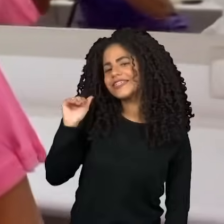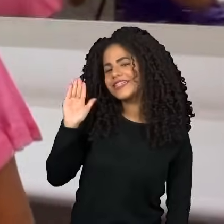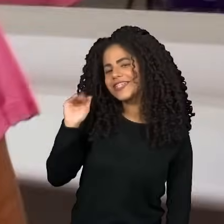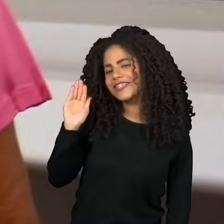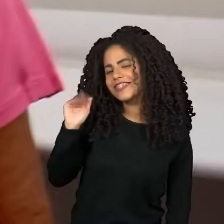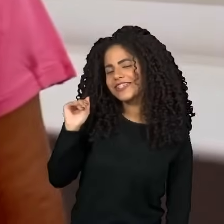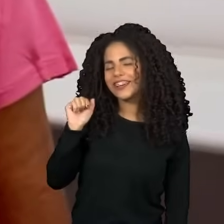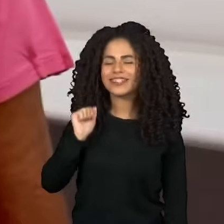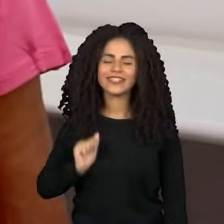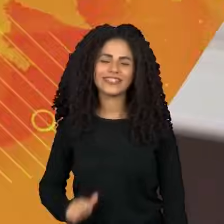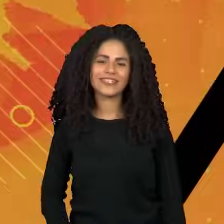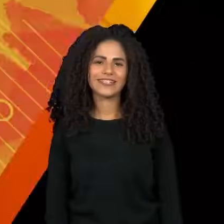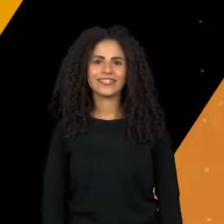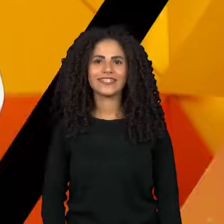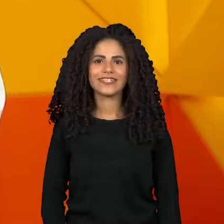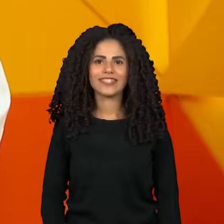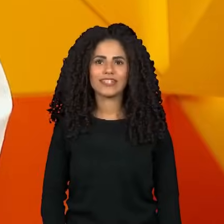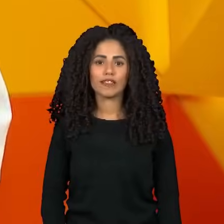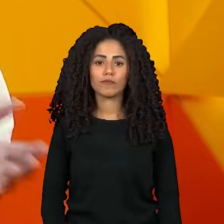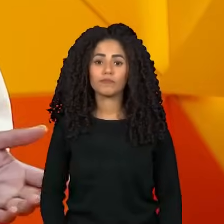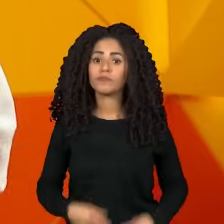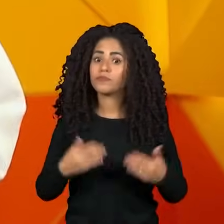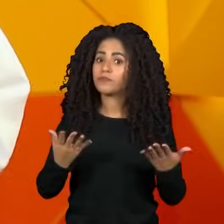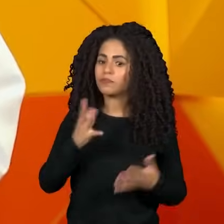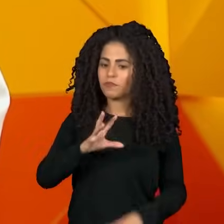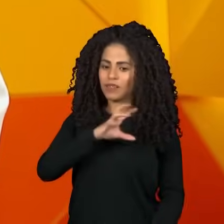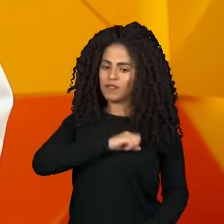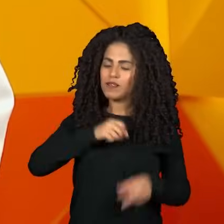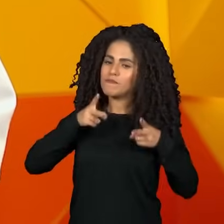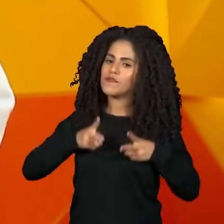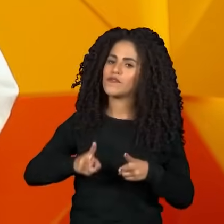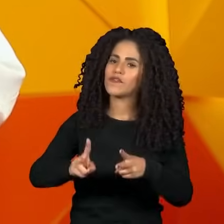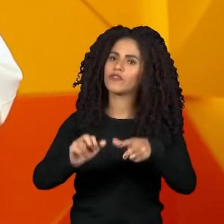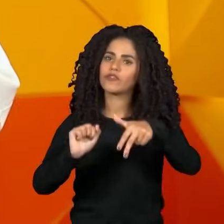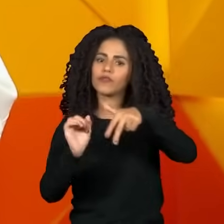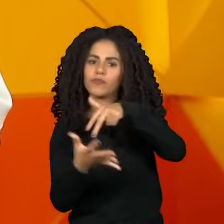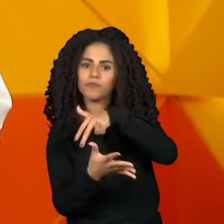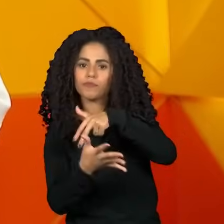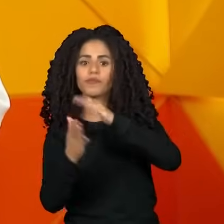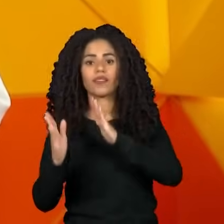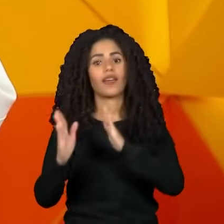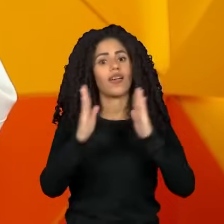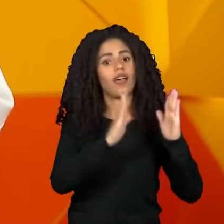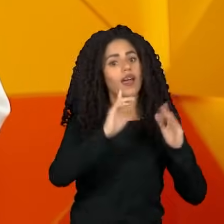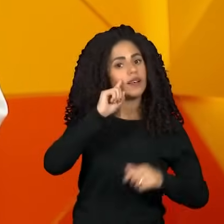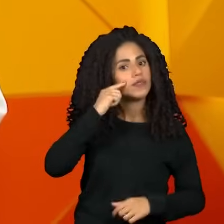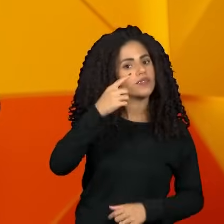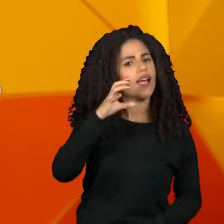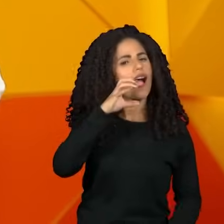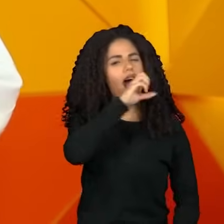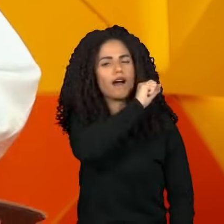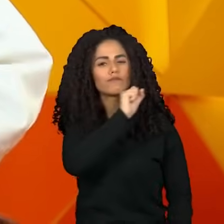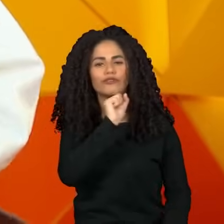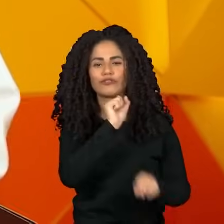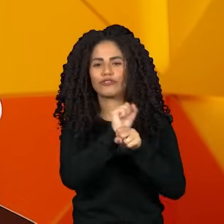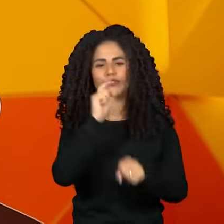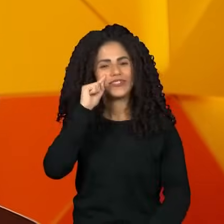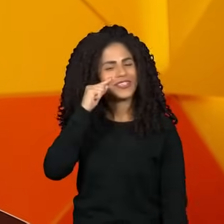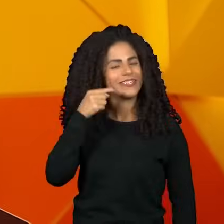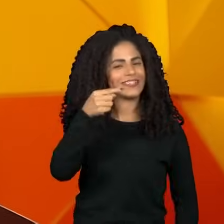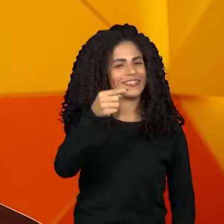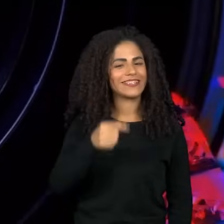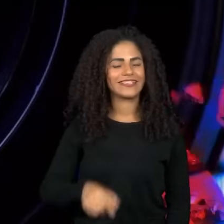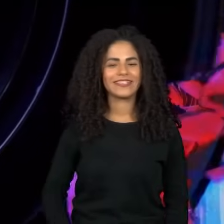Tchau, tchau. E o amor continua aqui no Estação Livre. Eu vou fazer só uma pausa, é rápida, eu volto já